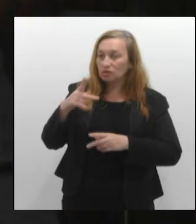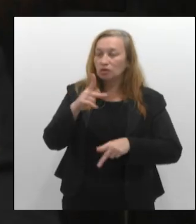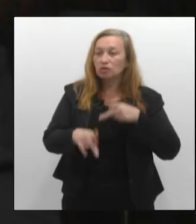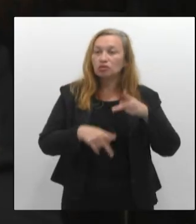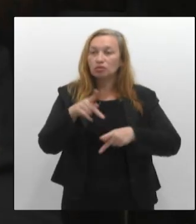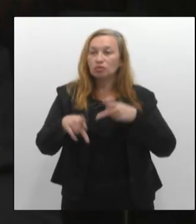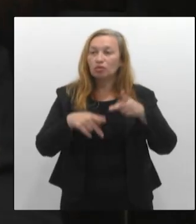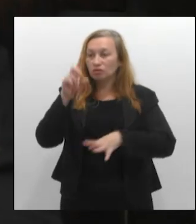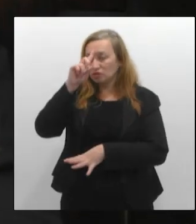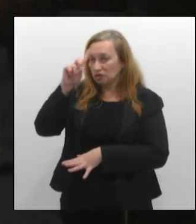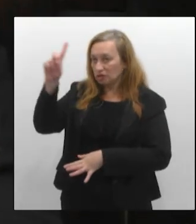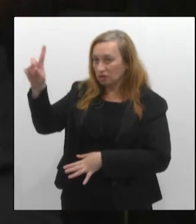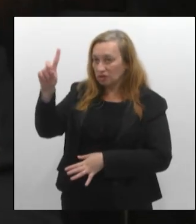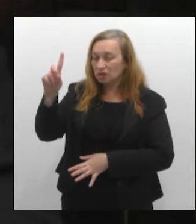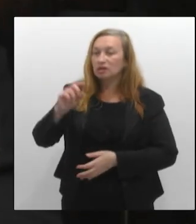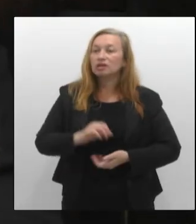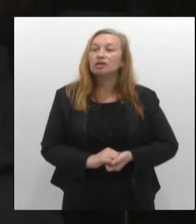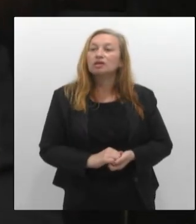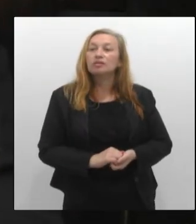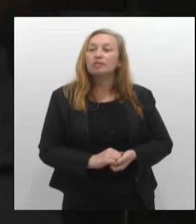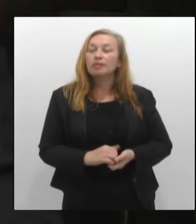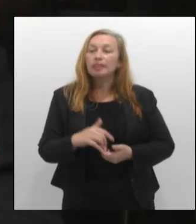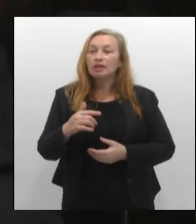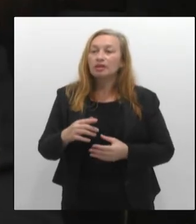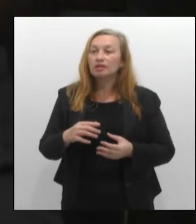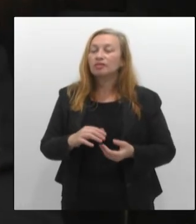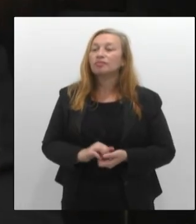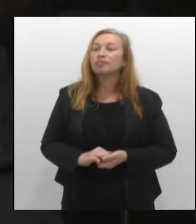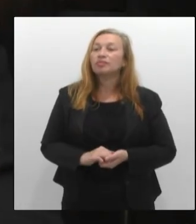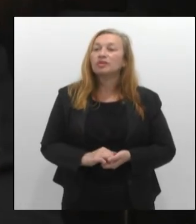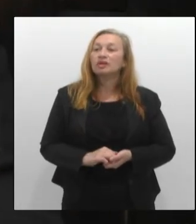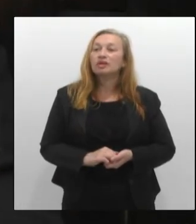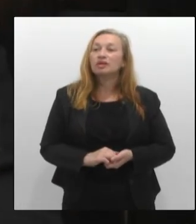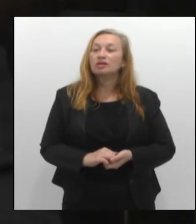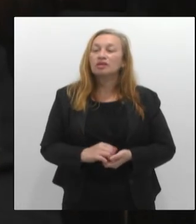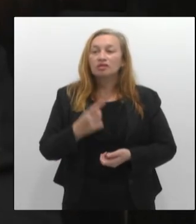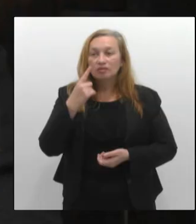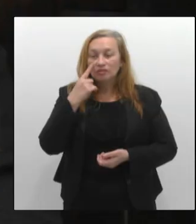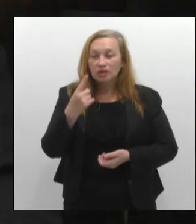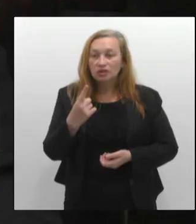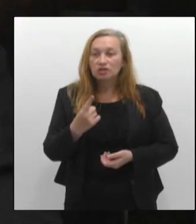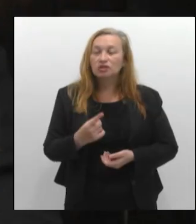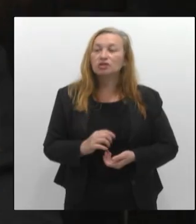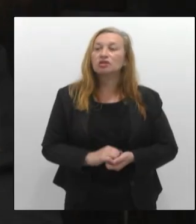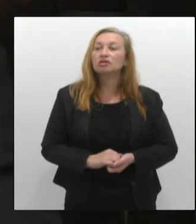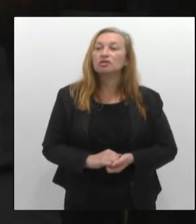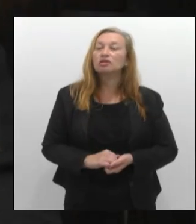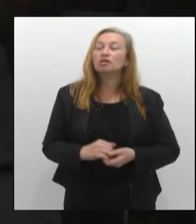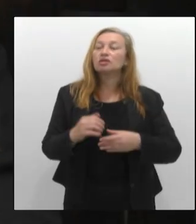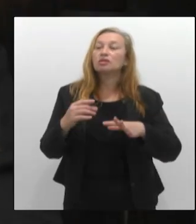Deus fosse devidamente assistida. Diz a dita província do Rio de